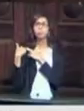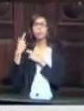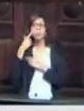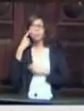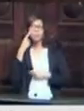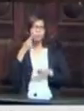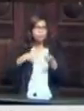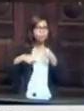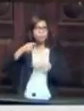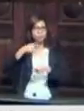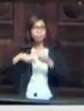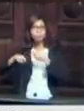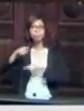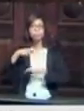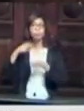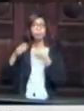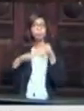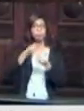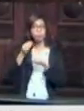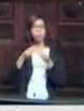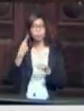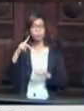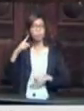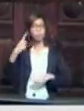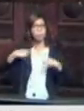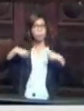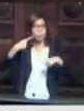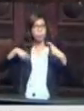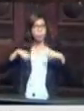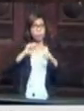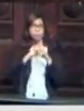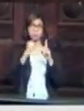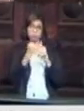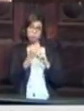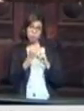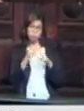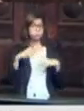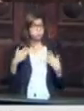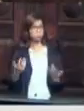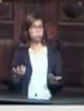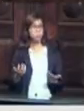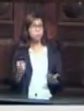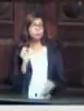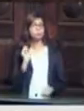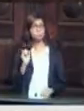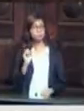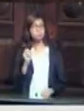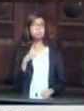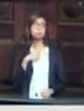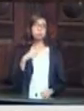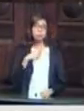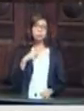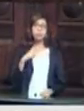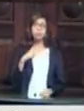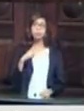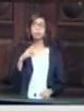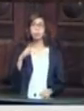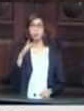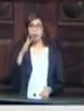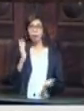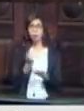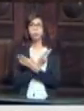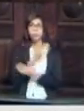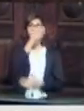administrar toda esta política social, então, socorrer estas pessoas e